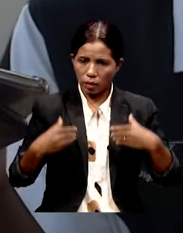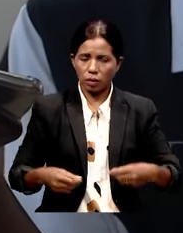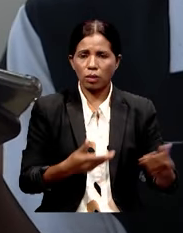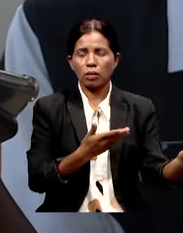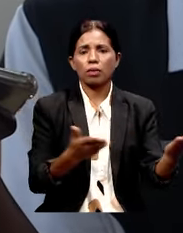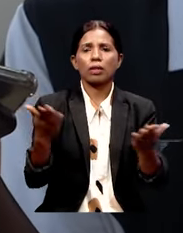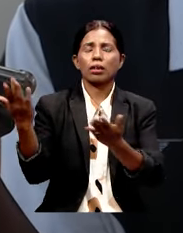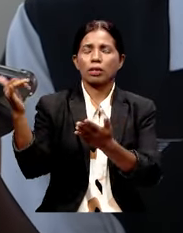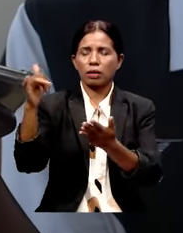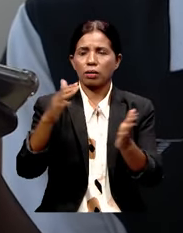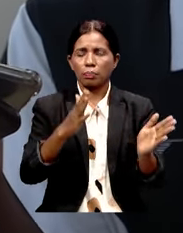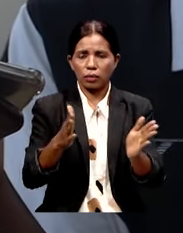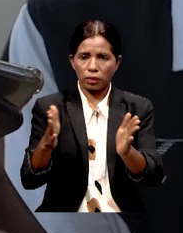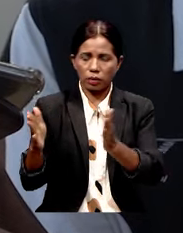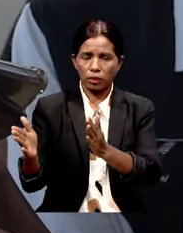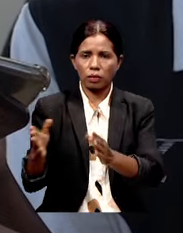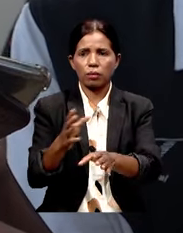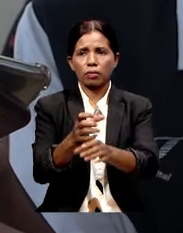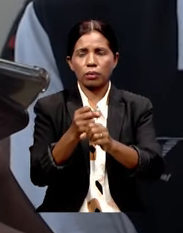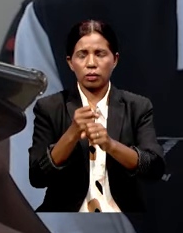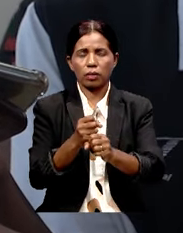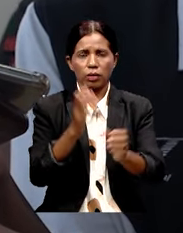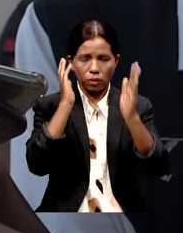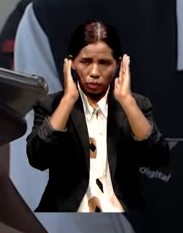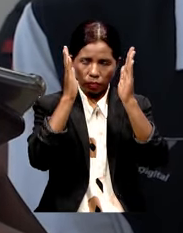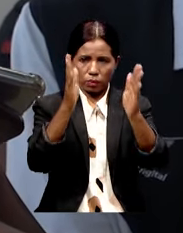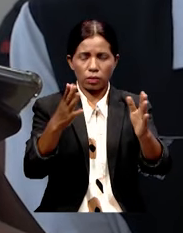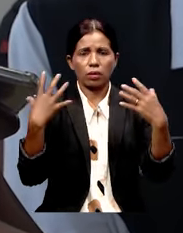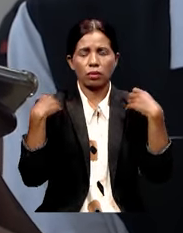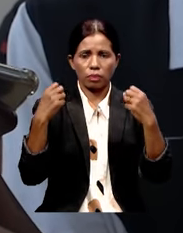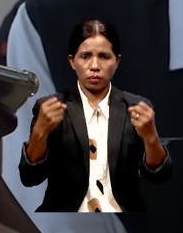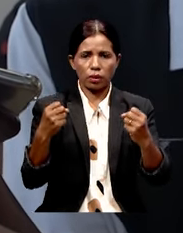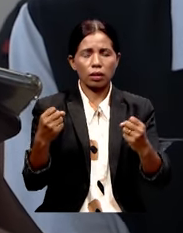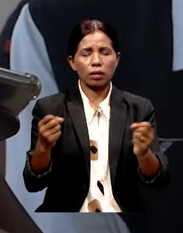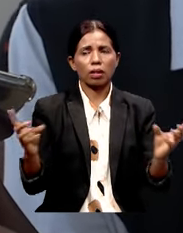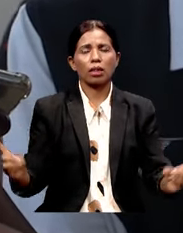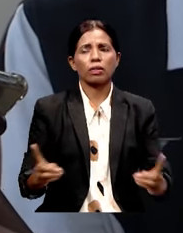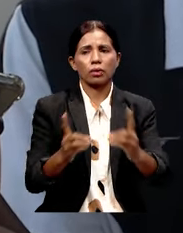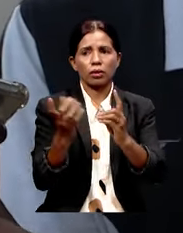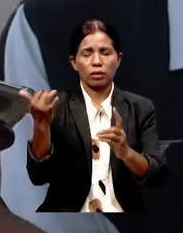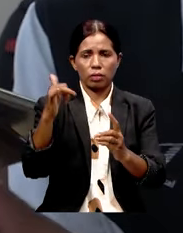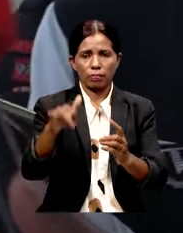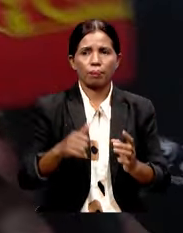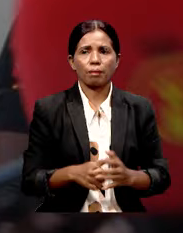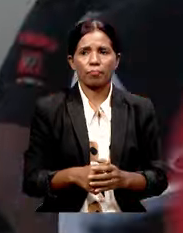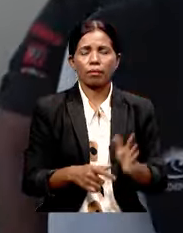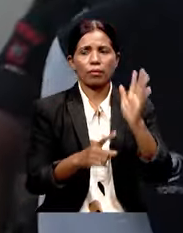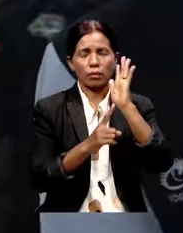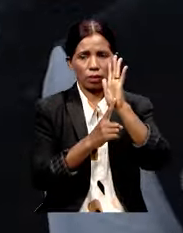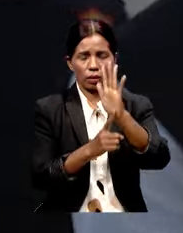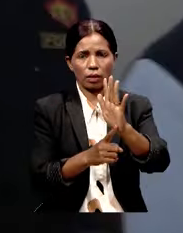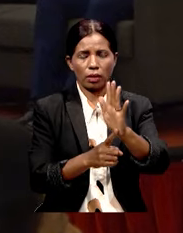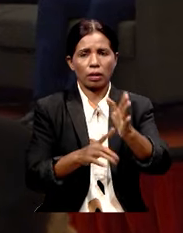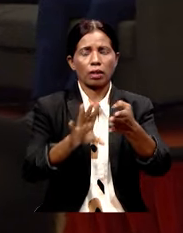asira i belfoti medida ke seru medida ke forti asor sira. Henrique da Costa, tu dona despacho,